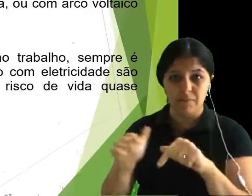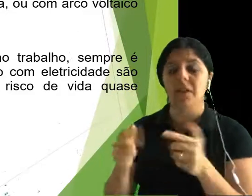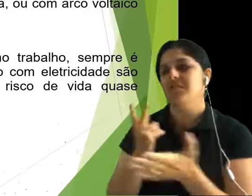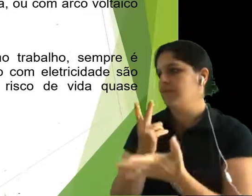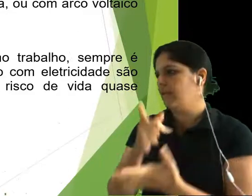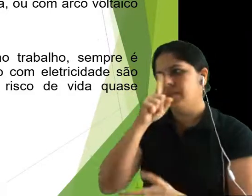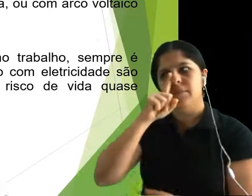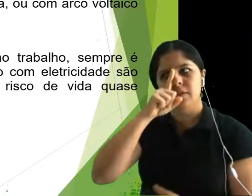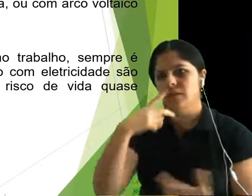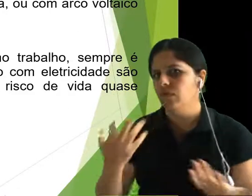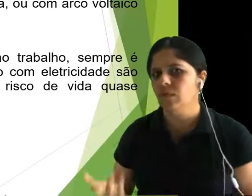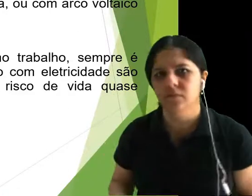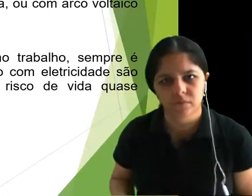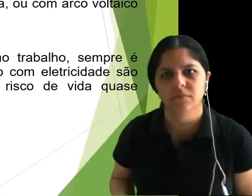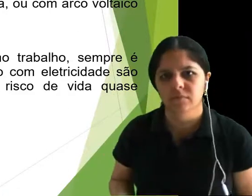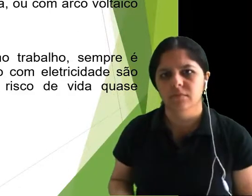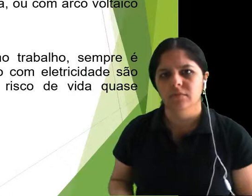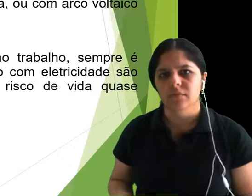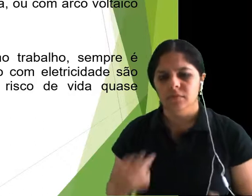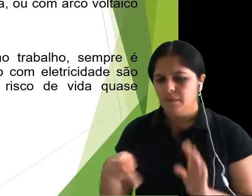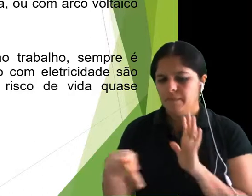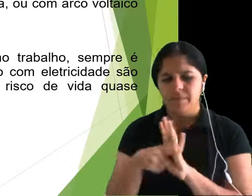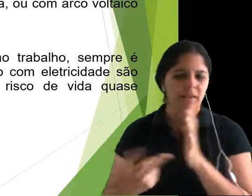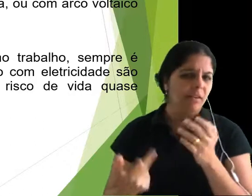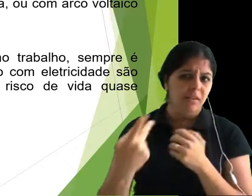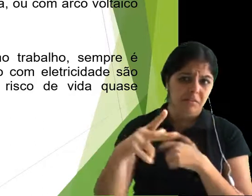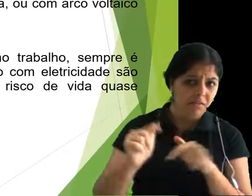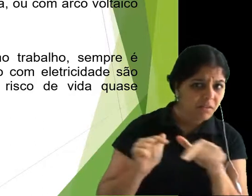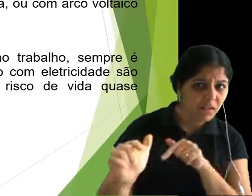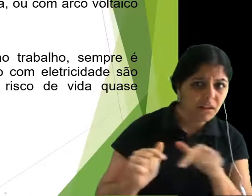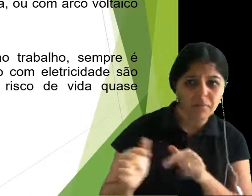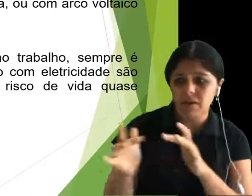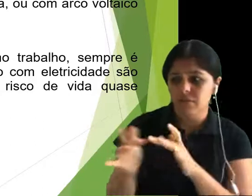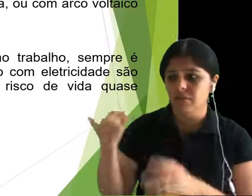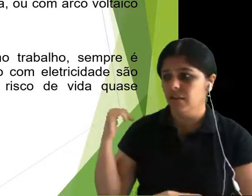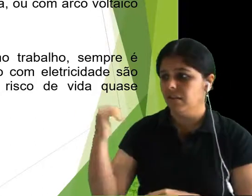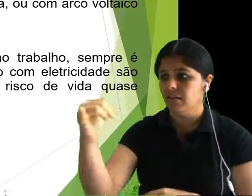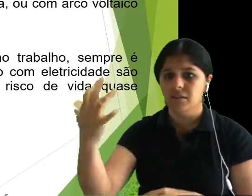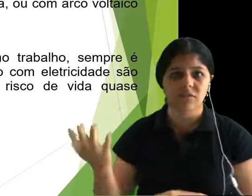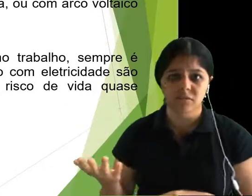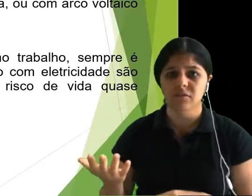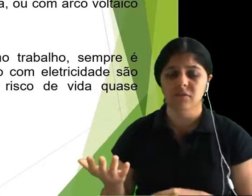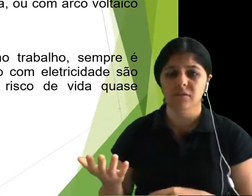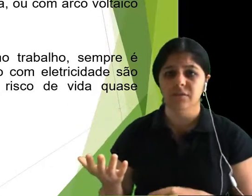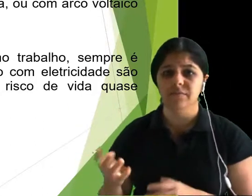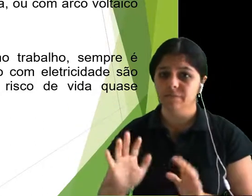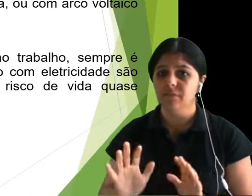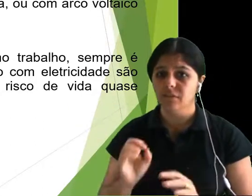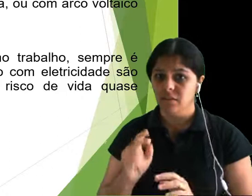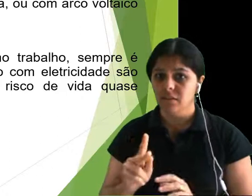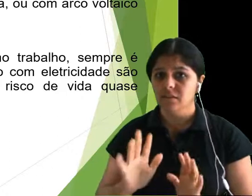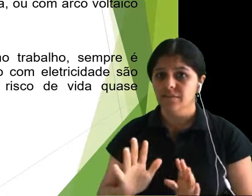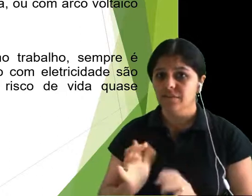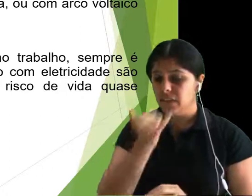sempre é perigoso, gente. É inerente, então assim, faz parte de uma profissão contato com a corrente elétrica, de quem trabalha com isso,